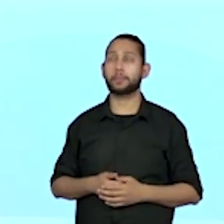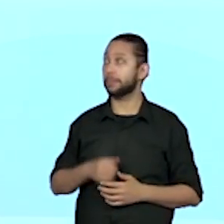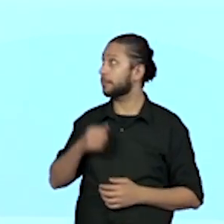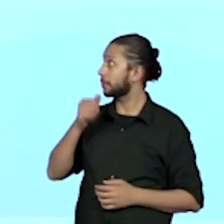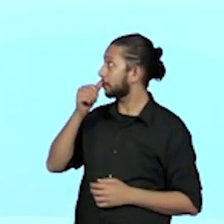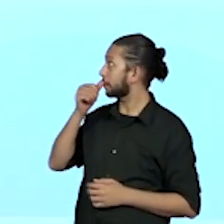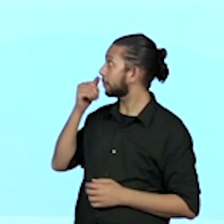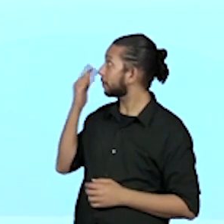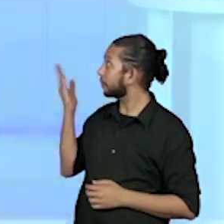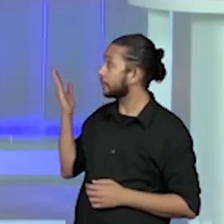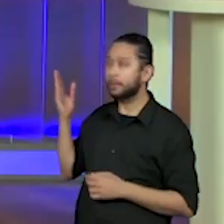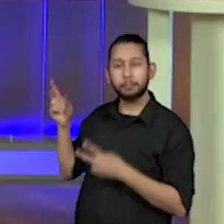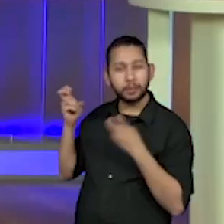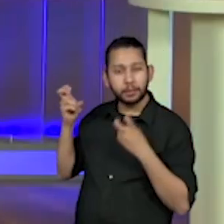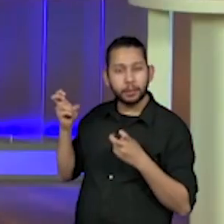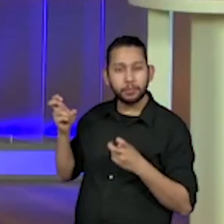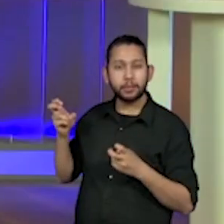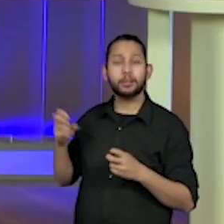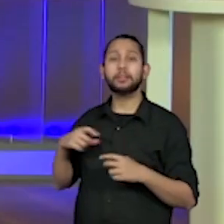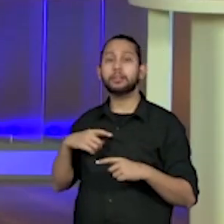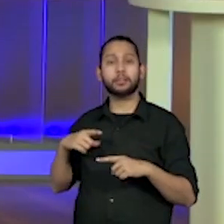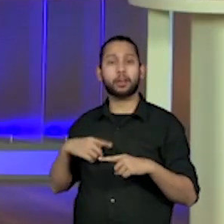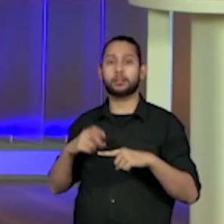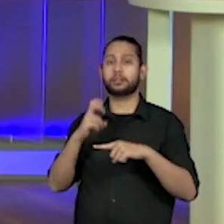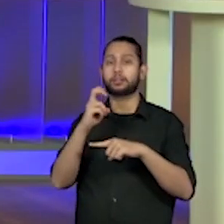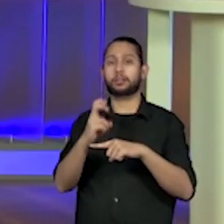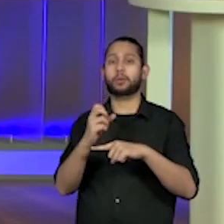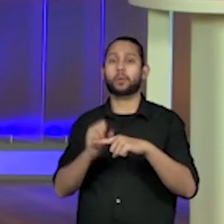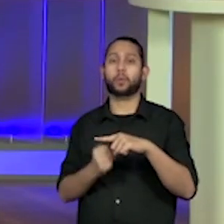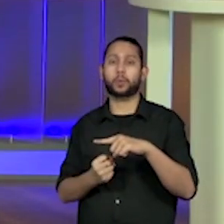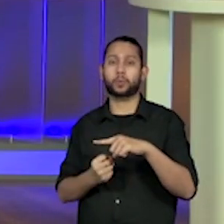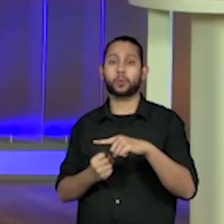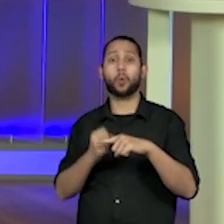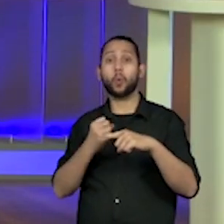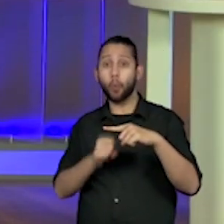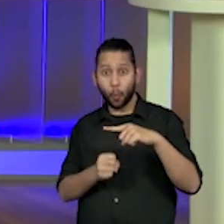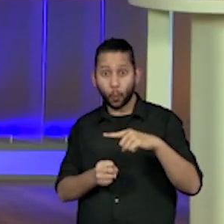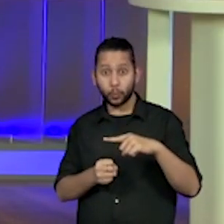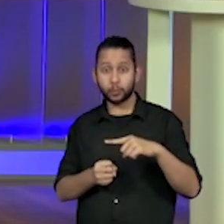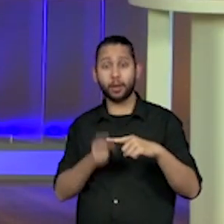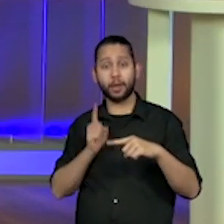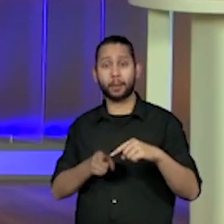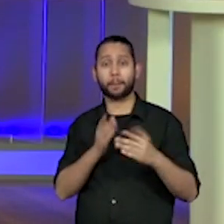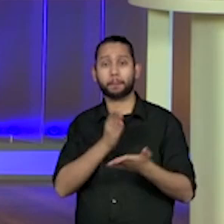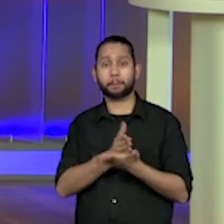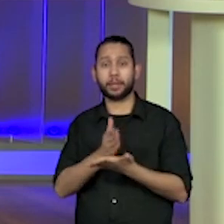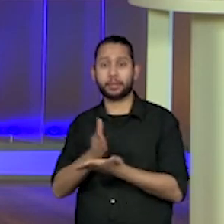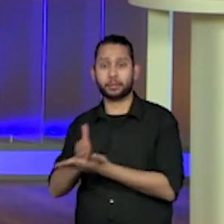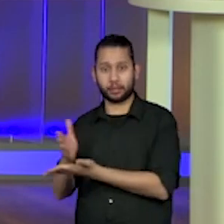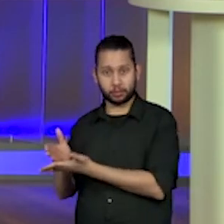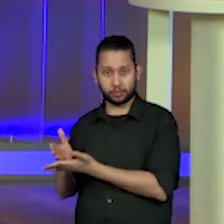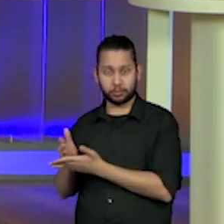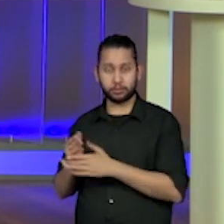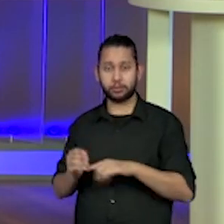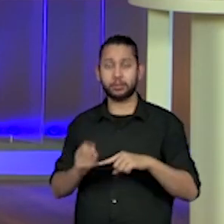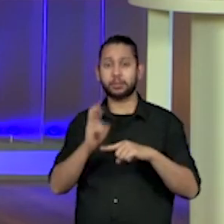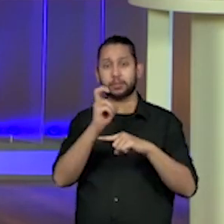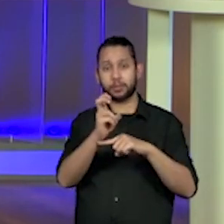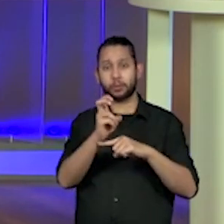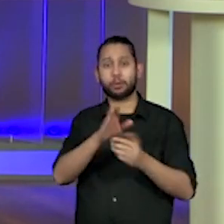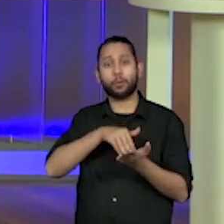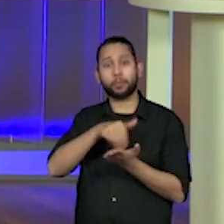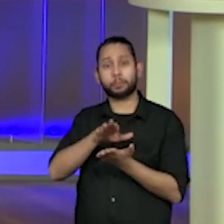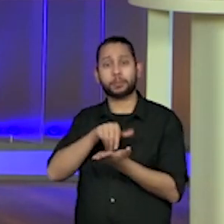conseguem perceber que a gente sempre vai pintar ou vai destacar a parte da fração na representação gráfica, a parte da frente ou de cima,